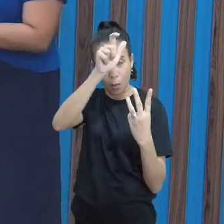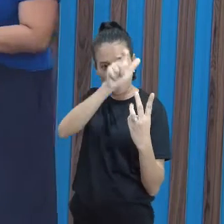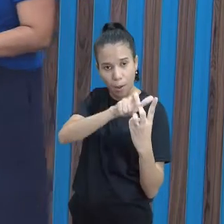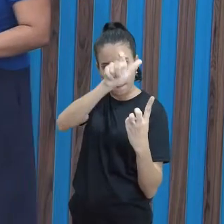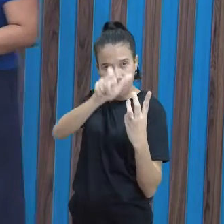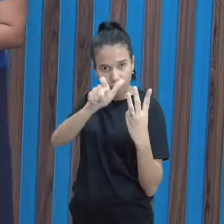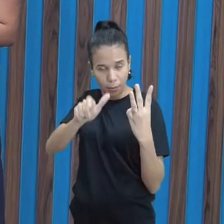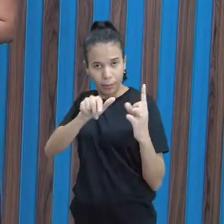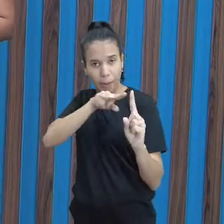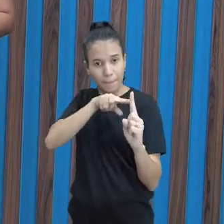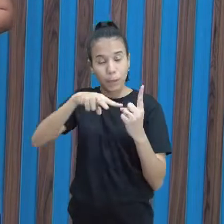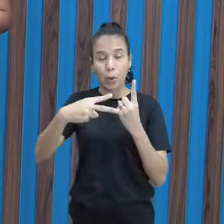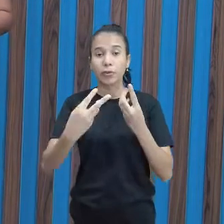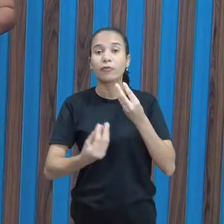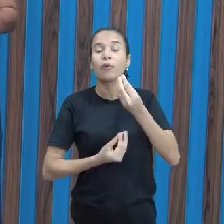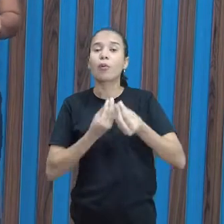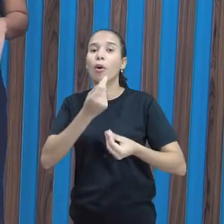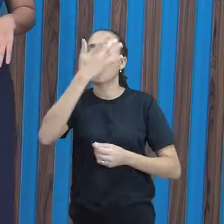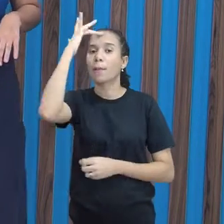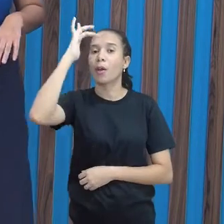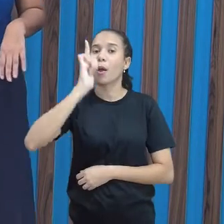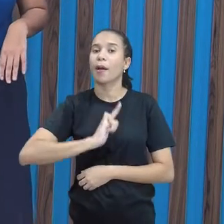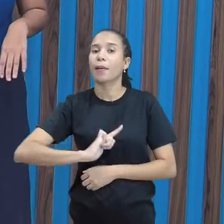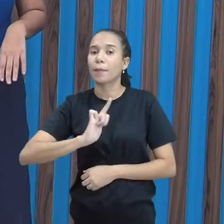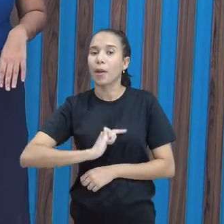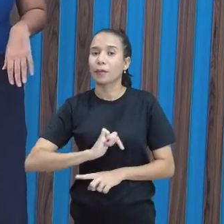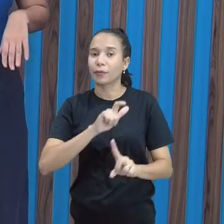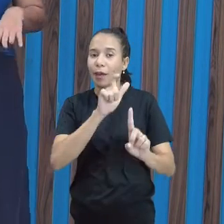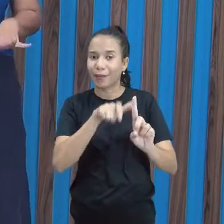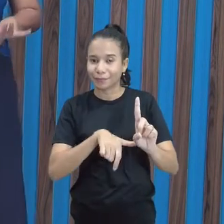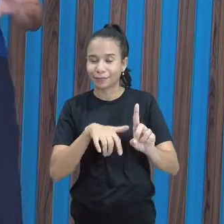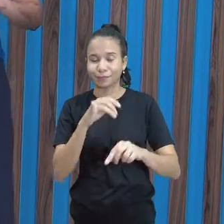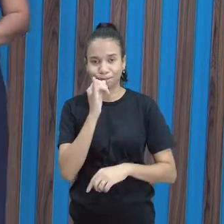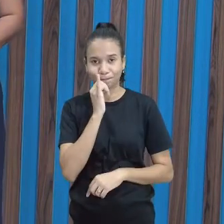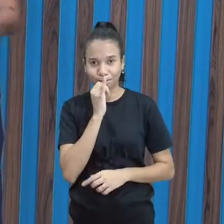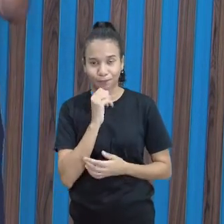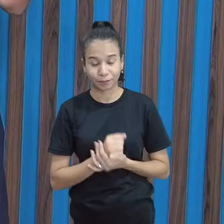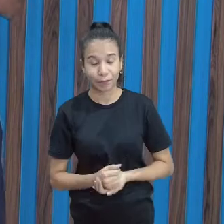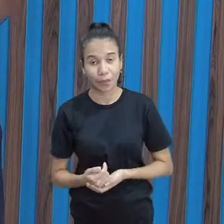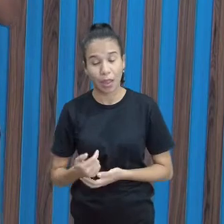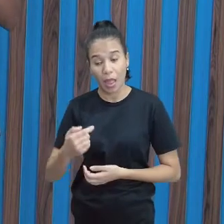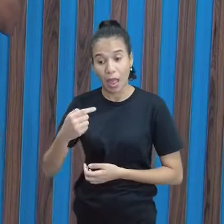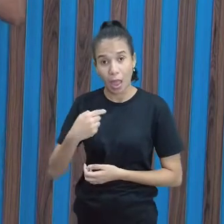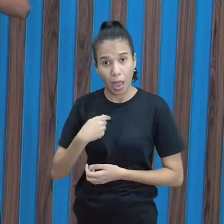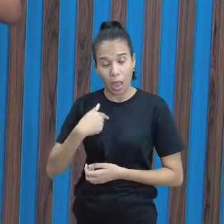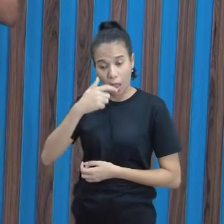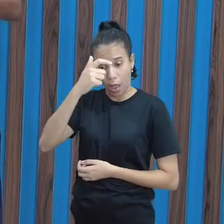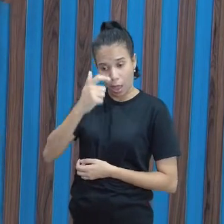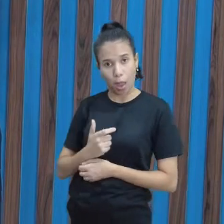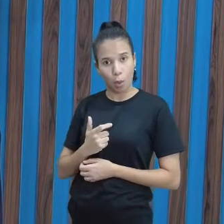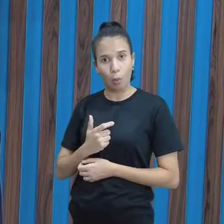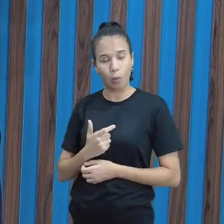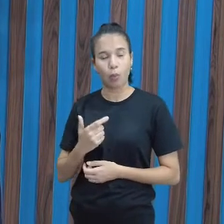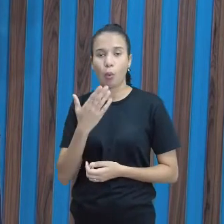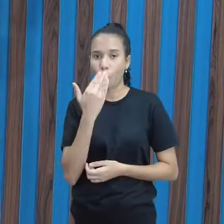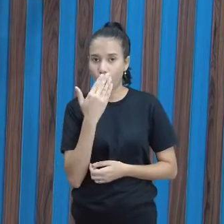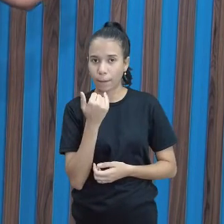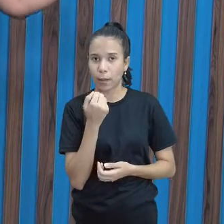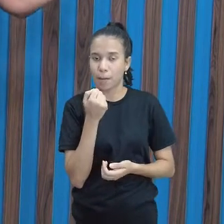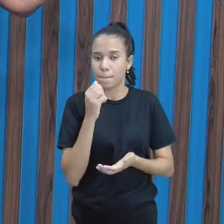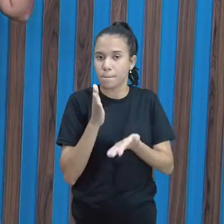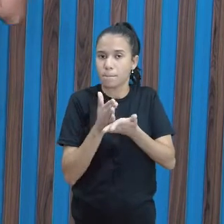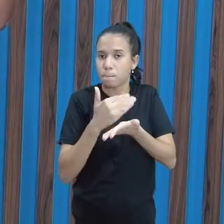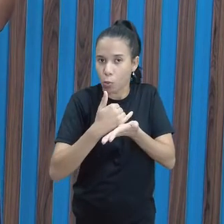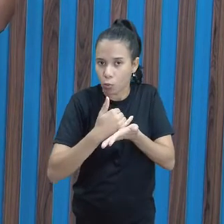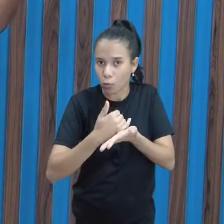que se relacionam com a pessoa gramatical do sujeito. Então veja, se eu uso eu como bolo, eu comi o bolo da minha avó